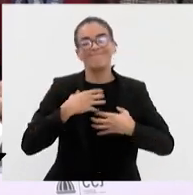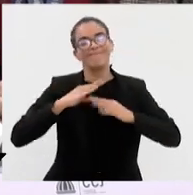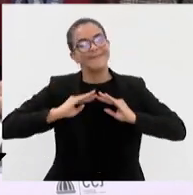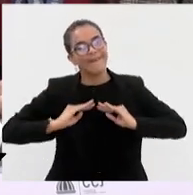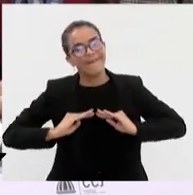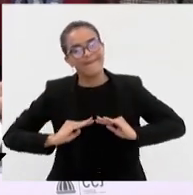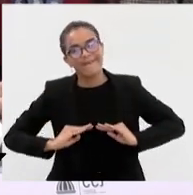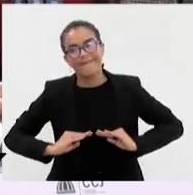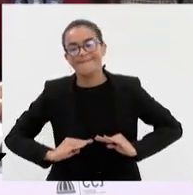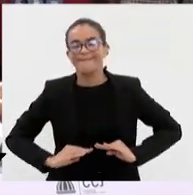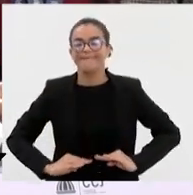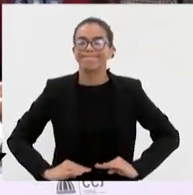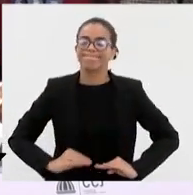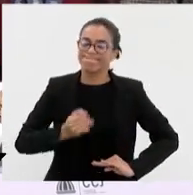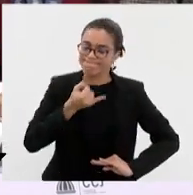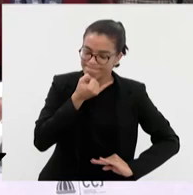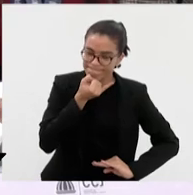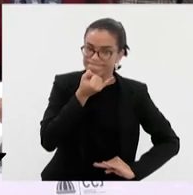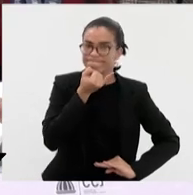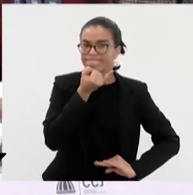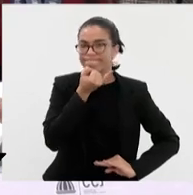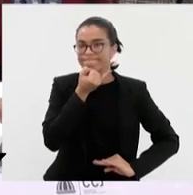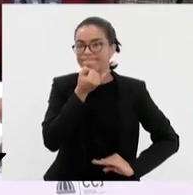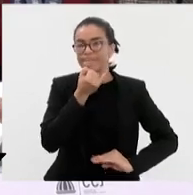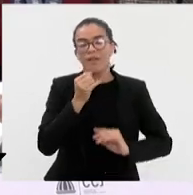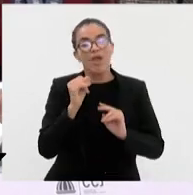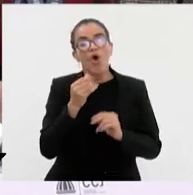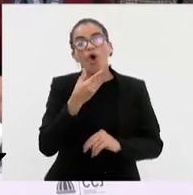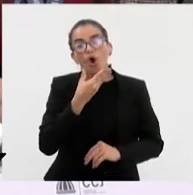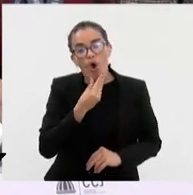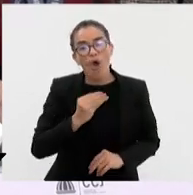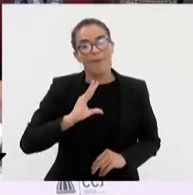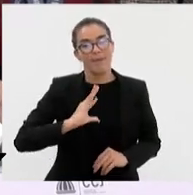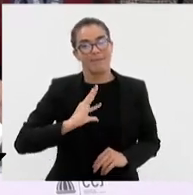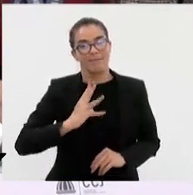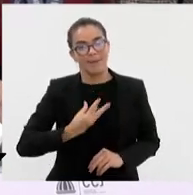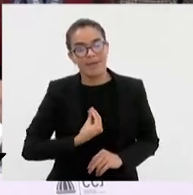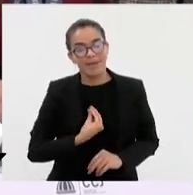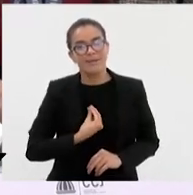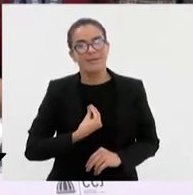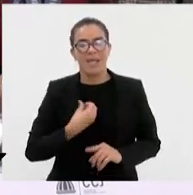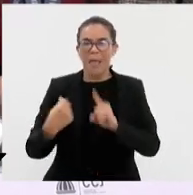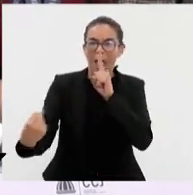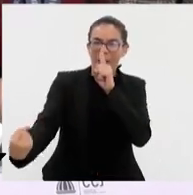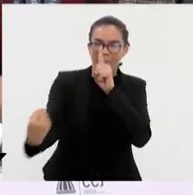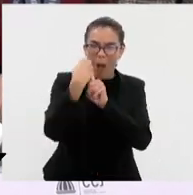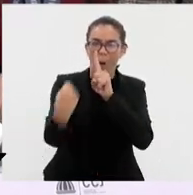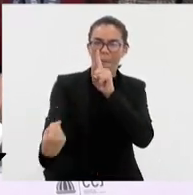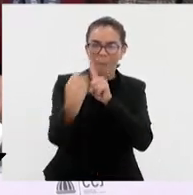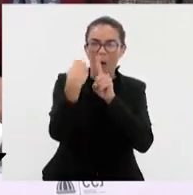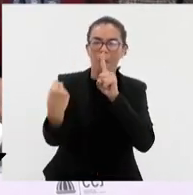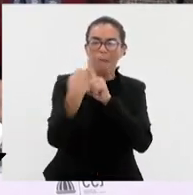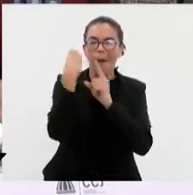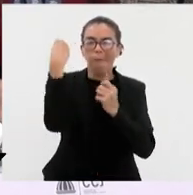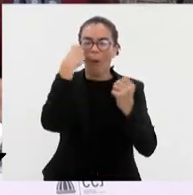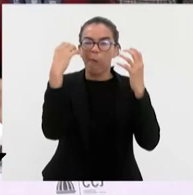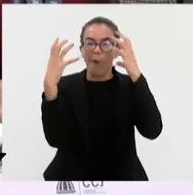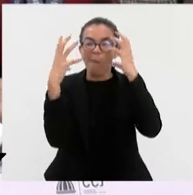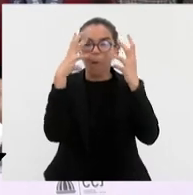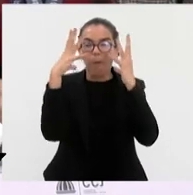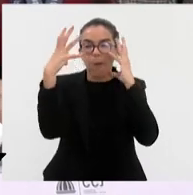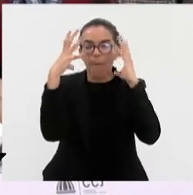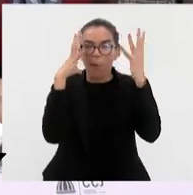para finalizar, ver este homem trans apanhando severamente de um